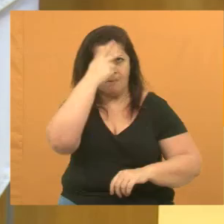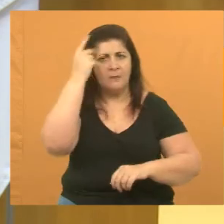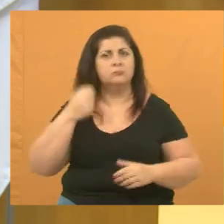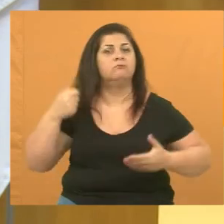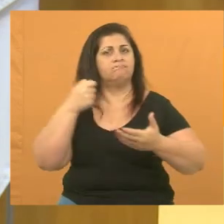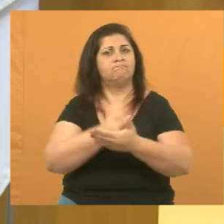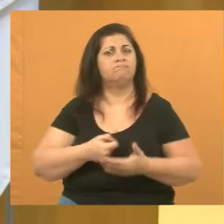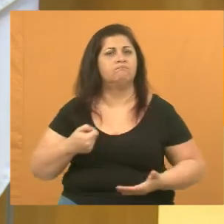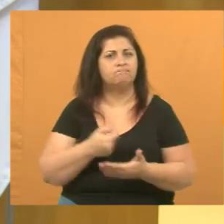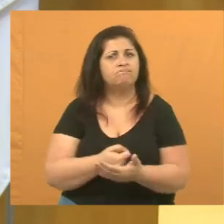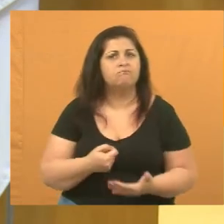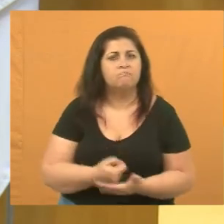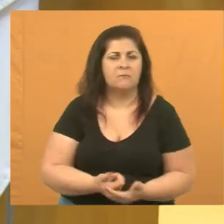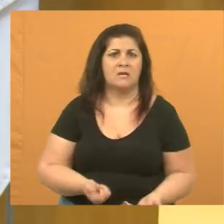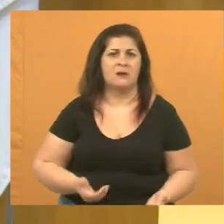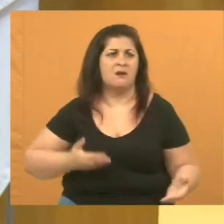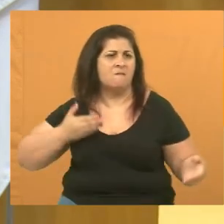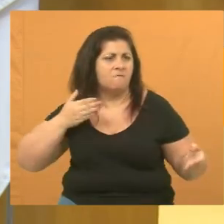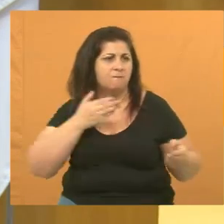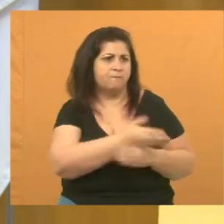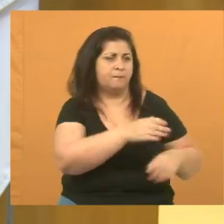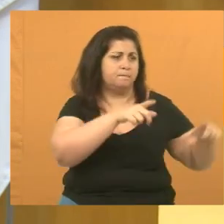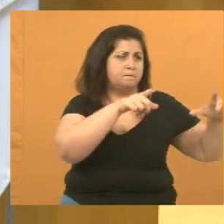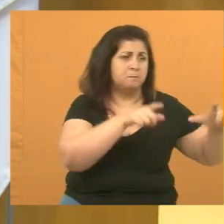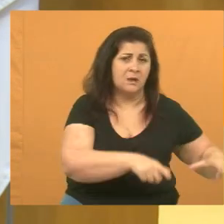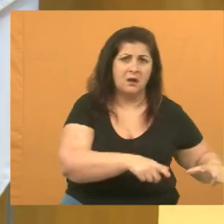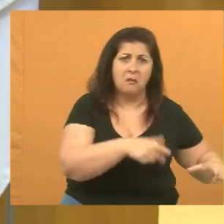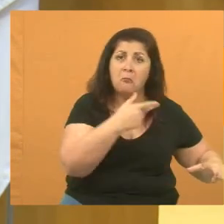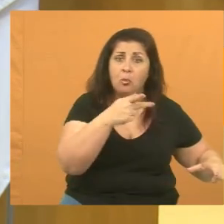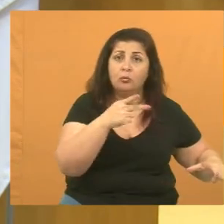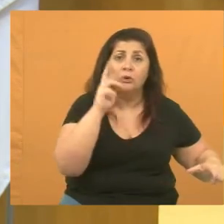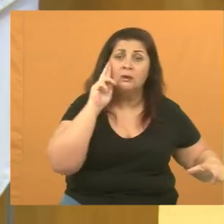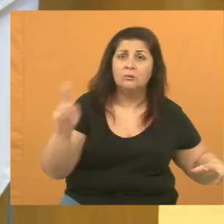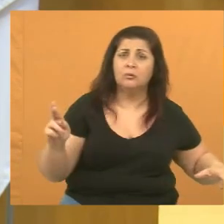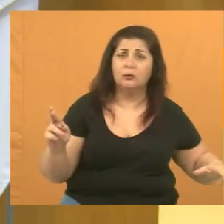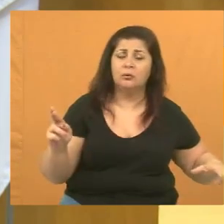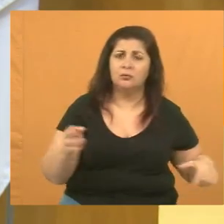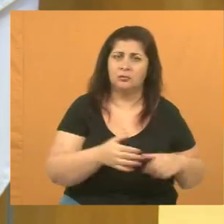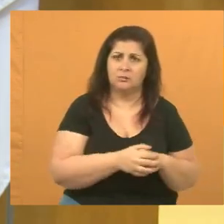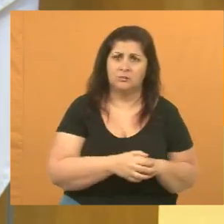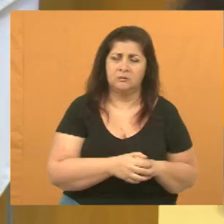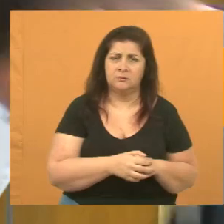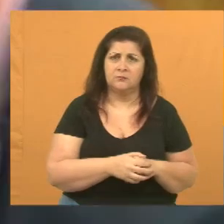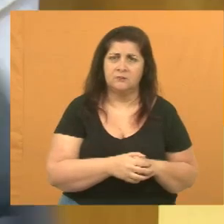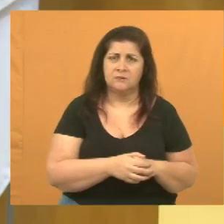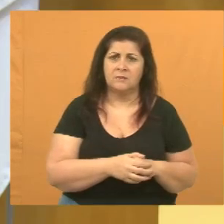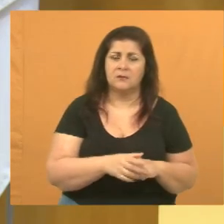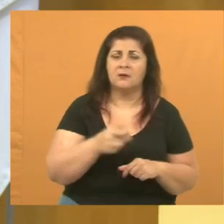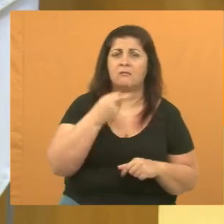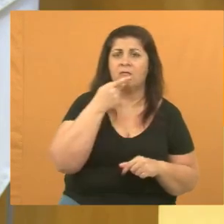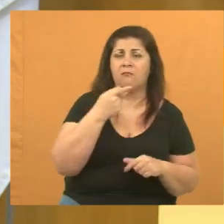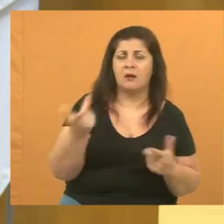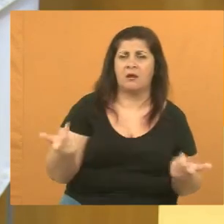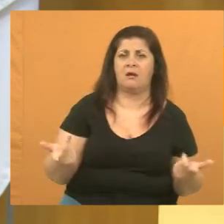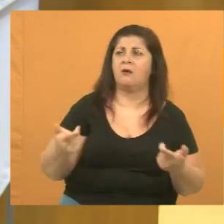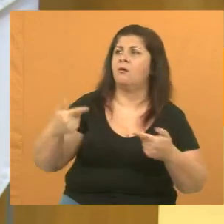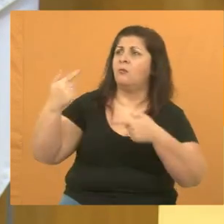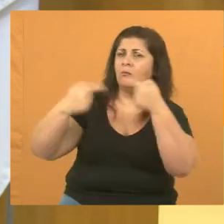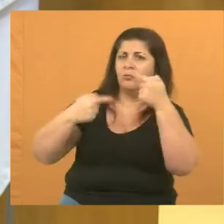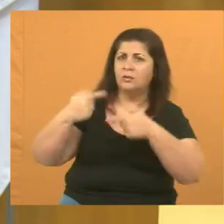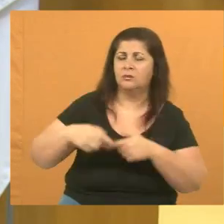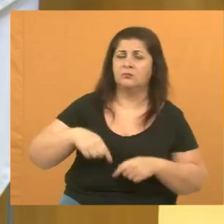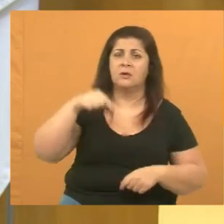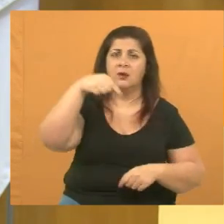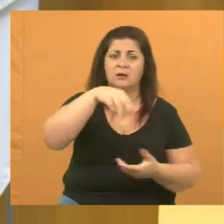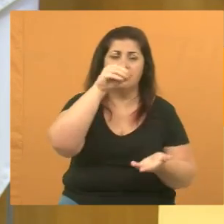luta, de ocupar essas terras que não tem proprietário, muitas vezes são os grileiros, para dizer para os políticos que